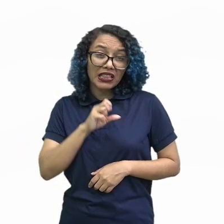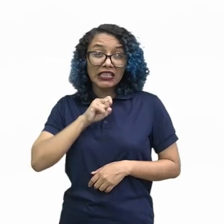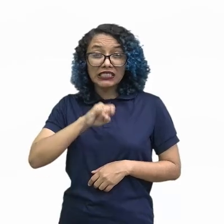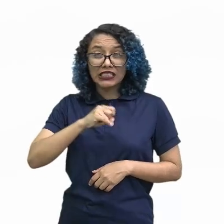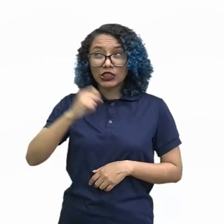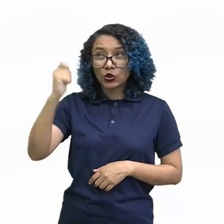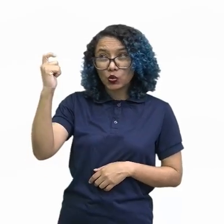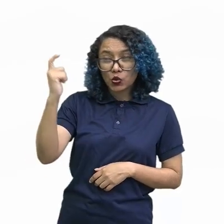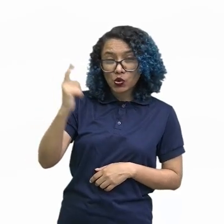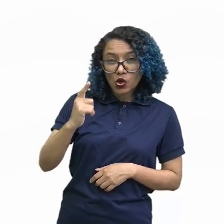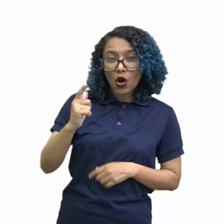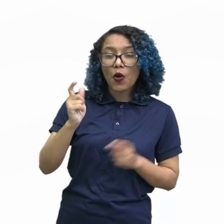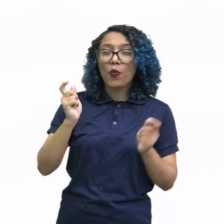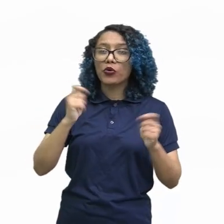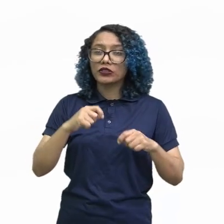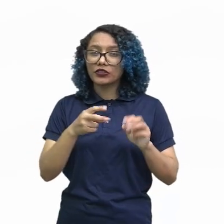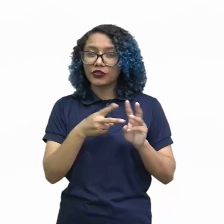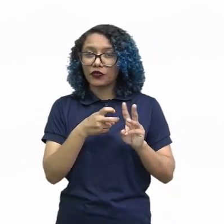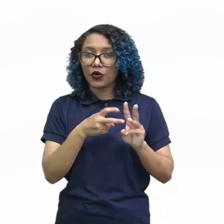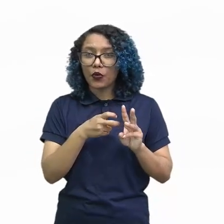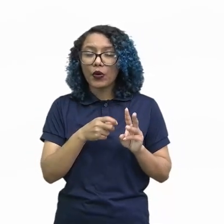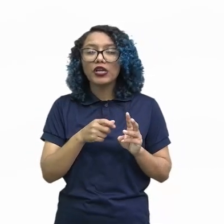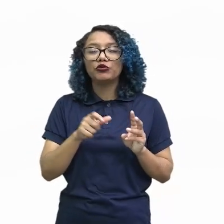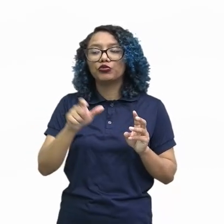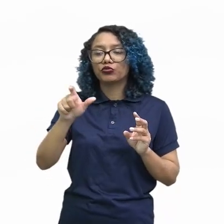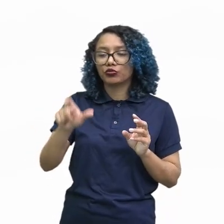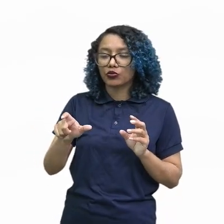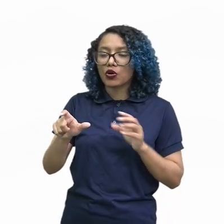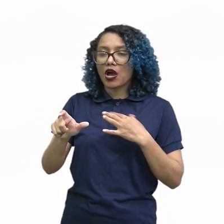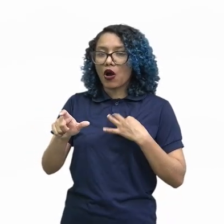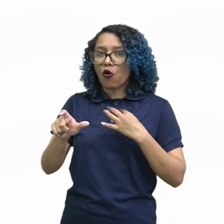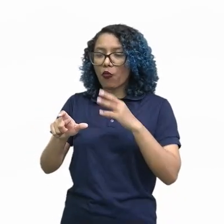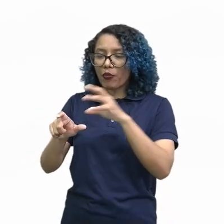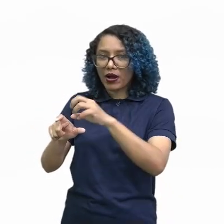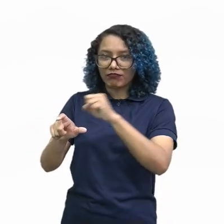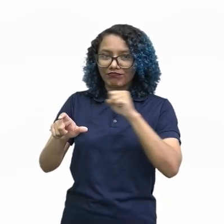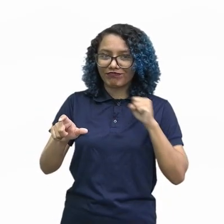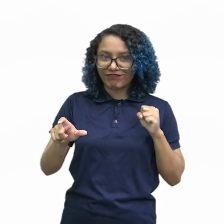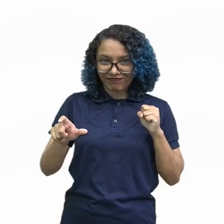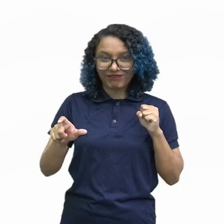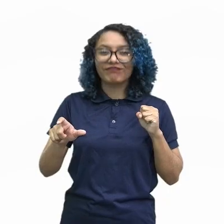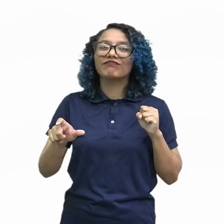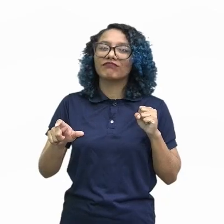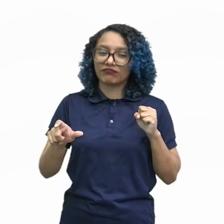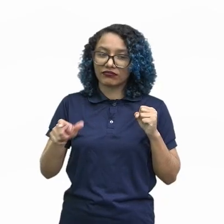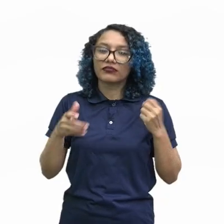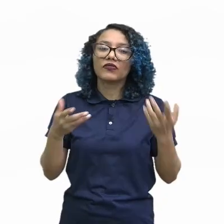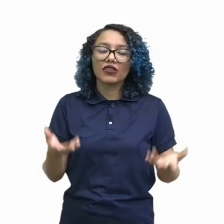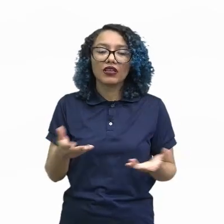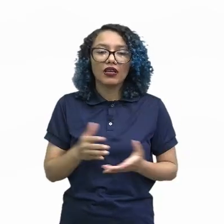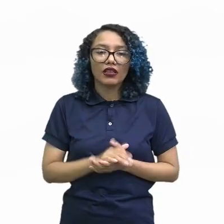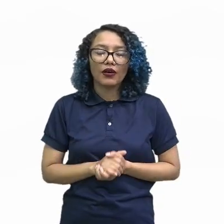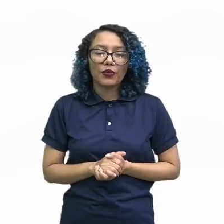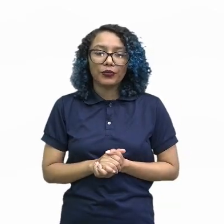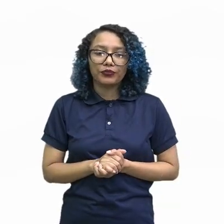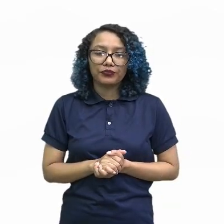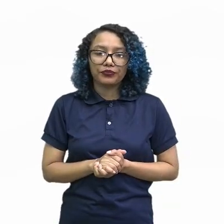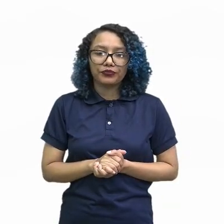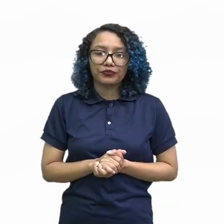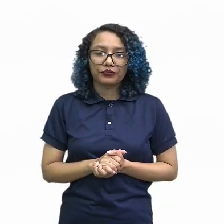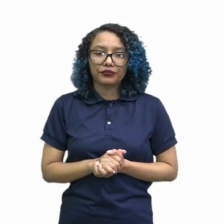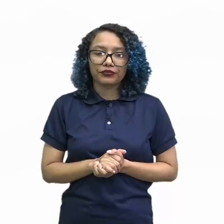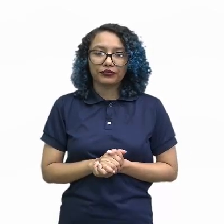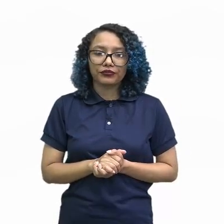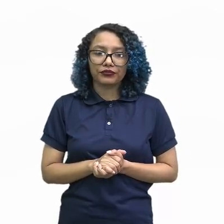de sol, o índio tinha despido o português. Observem que essa ideia é